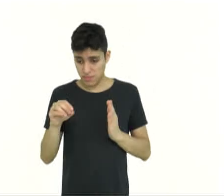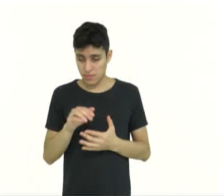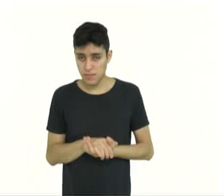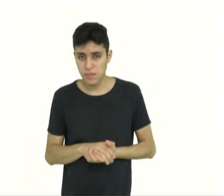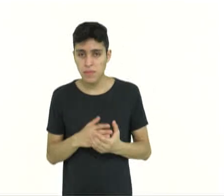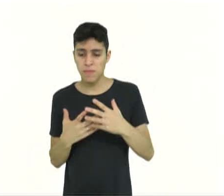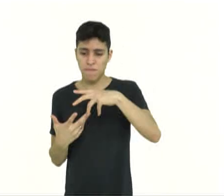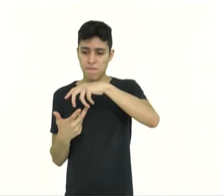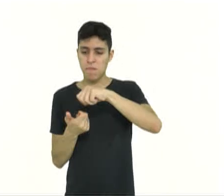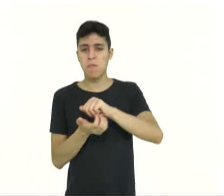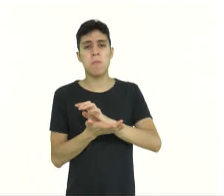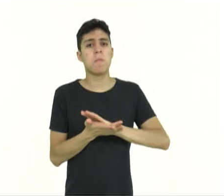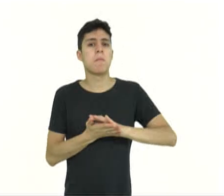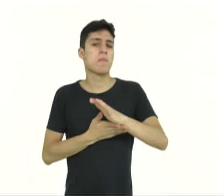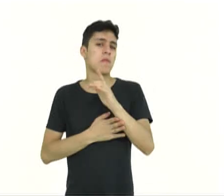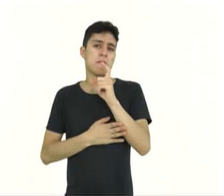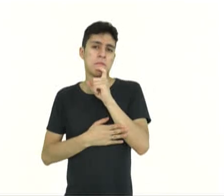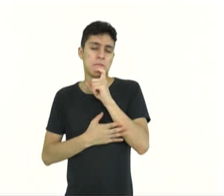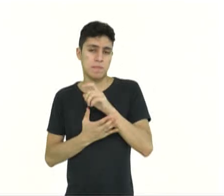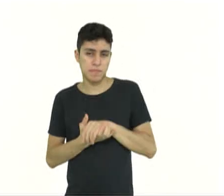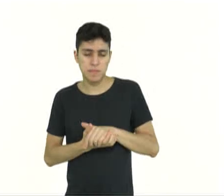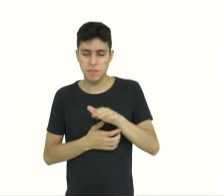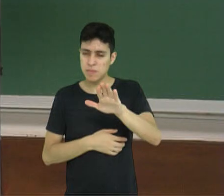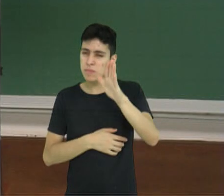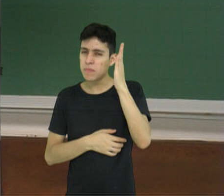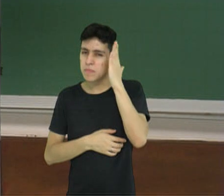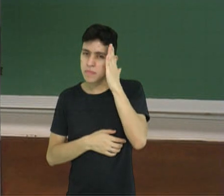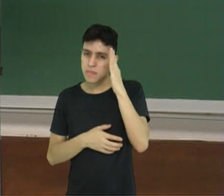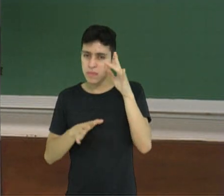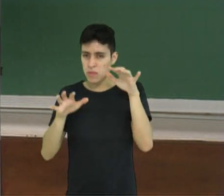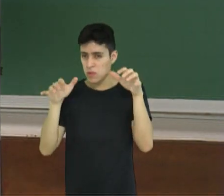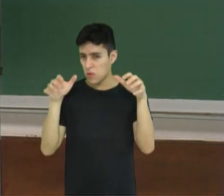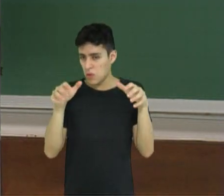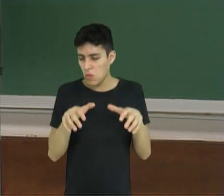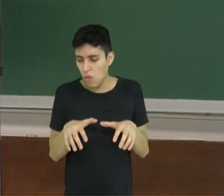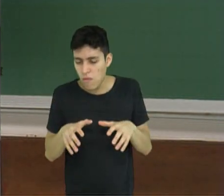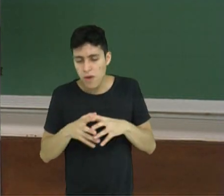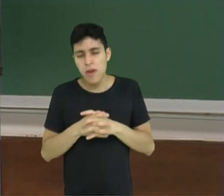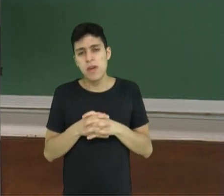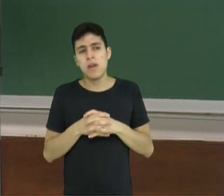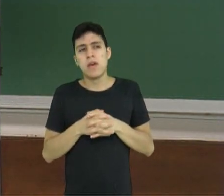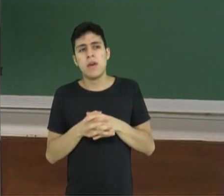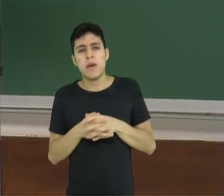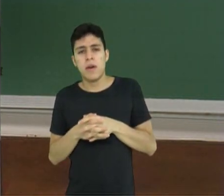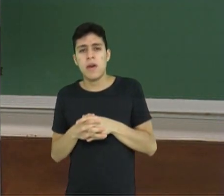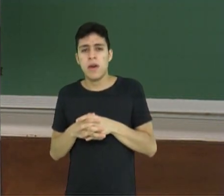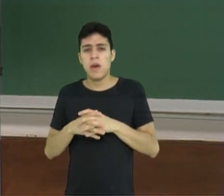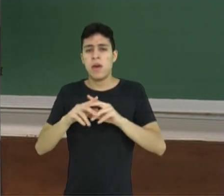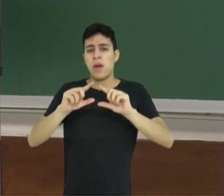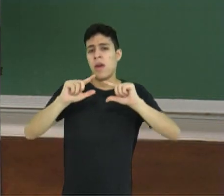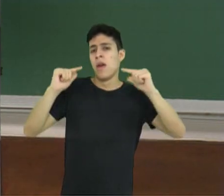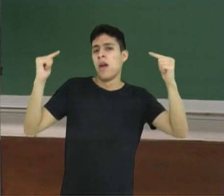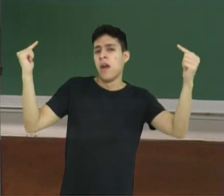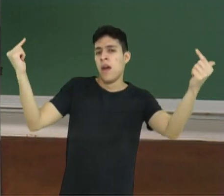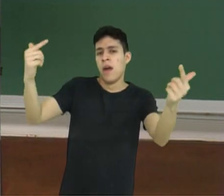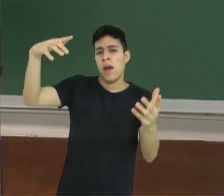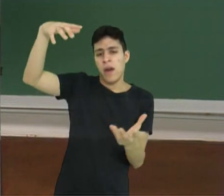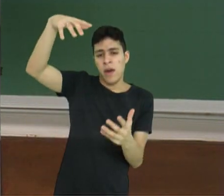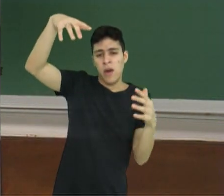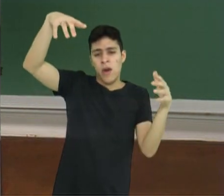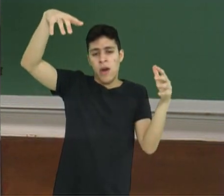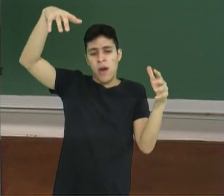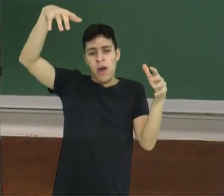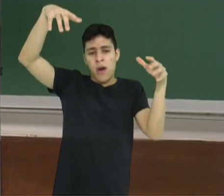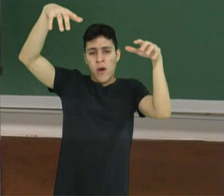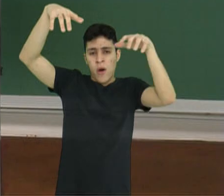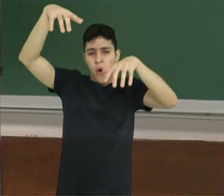sem o gelo. Para vocês terem uma ideia, as chuvas, né, que nós temos aqui nas regiões tropicais dependem muito da umidade que vem dos trópicos,